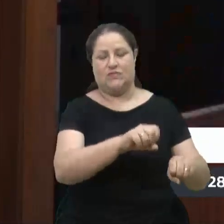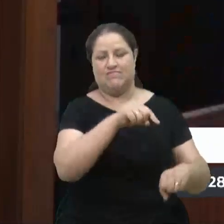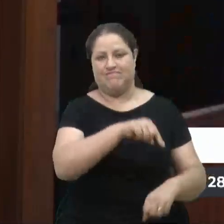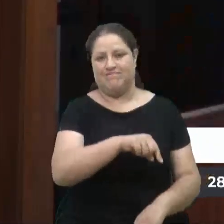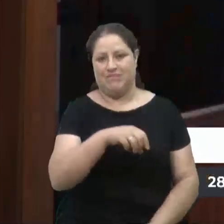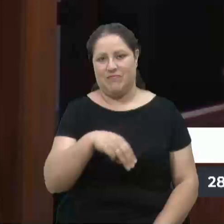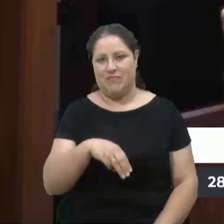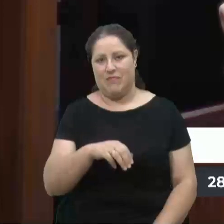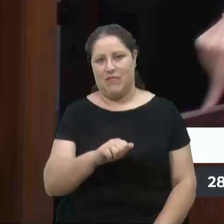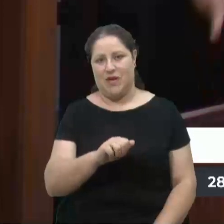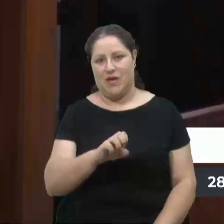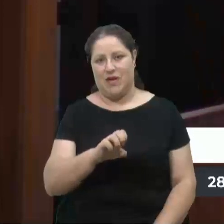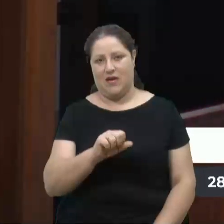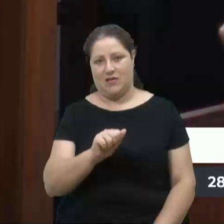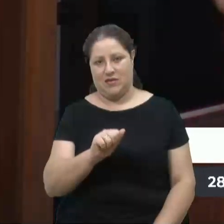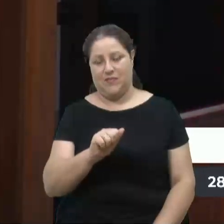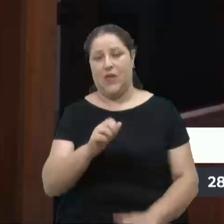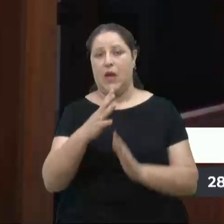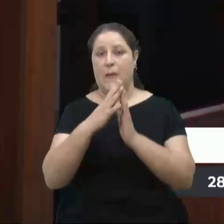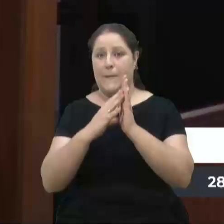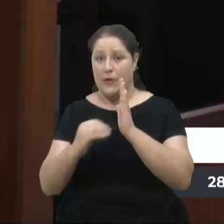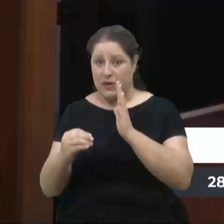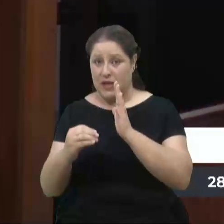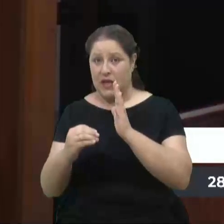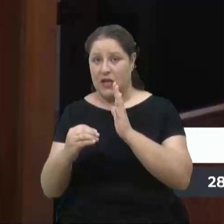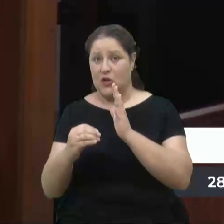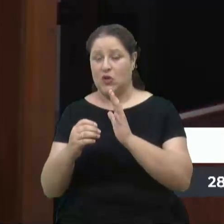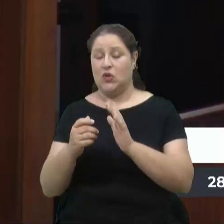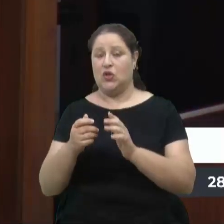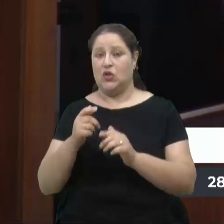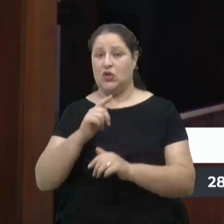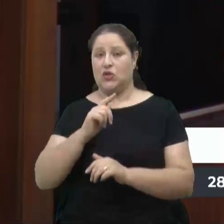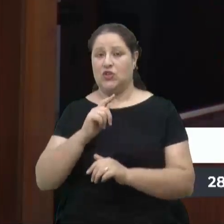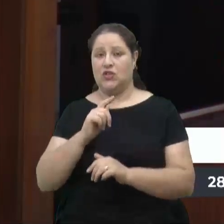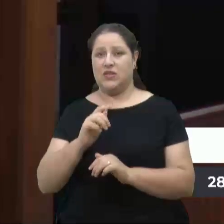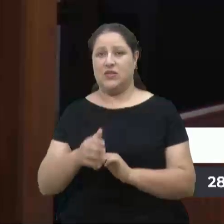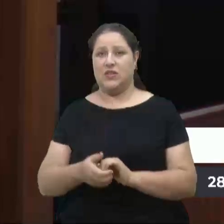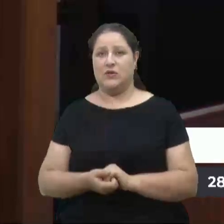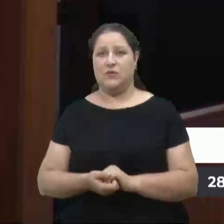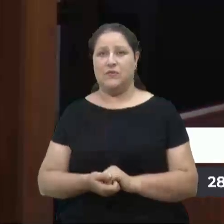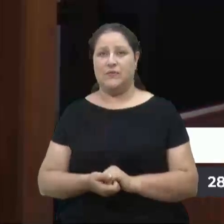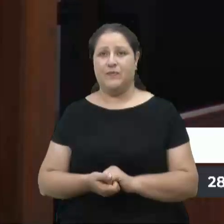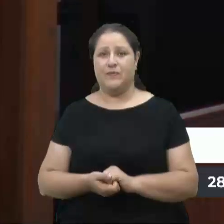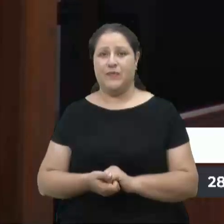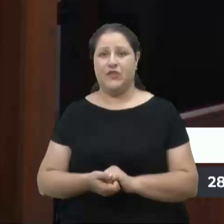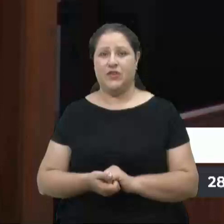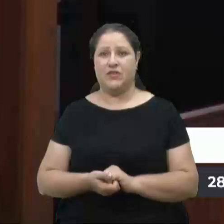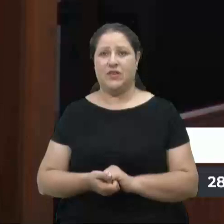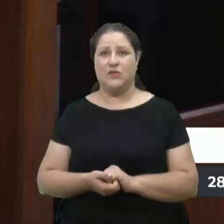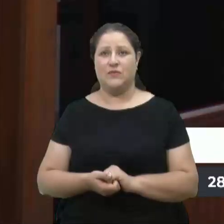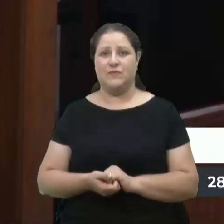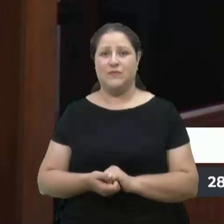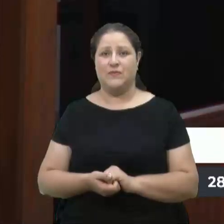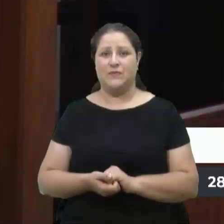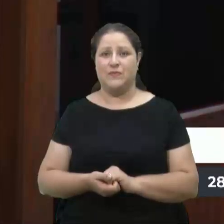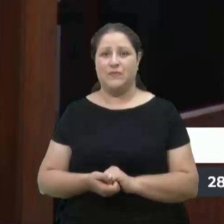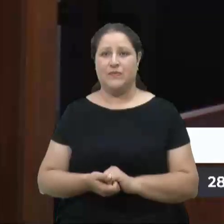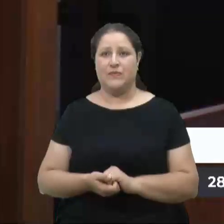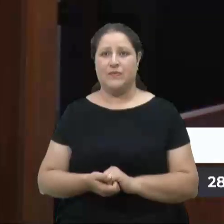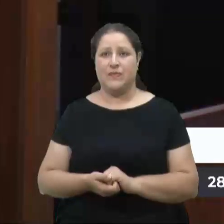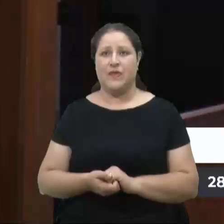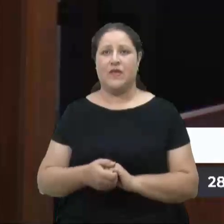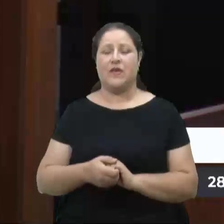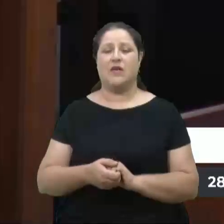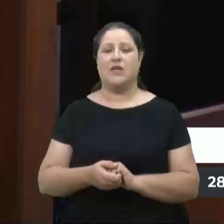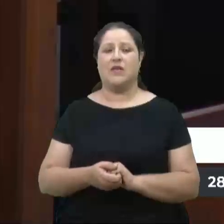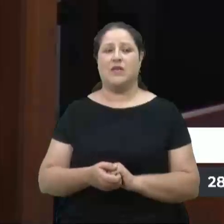E no modelo de gestão apresentado, esse Plano Geral de Ocupação, em que a